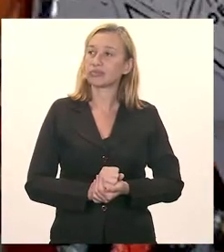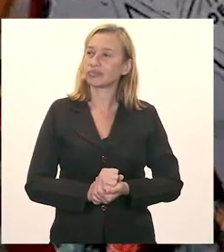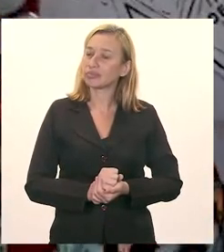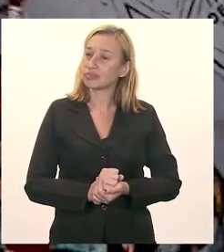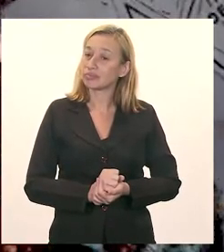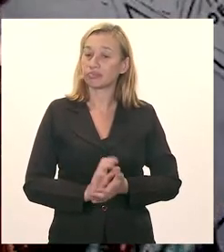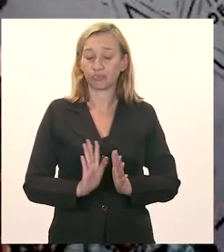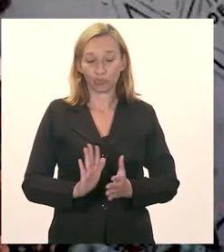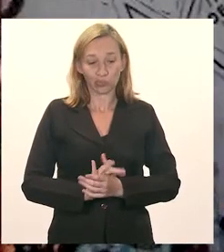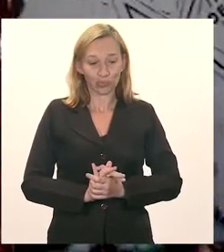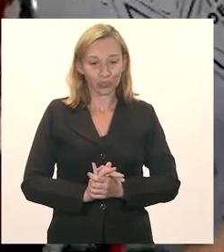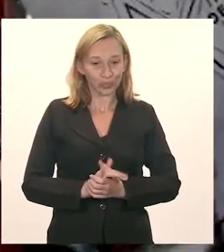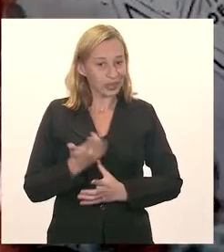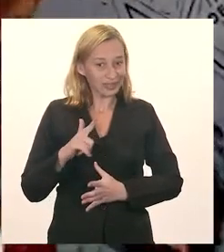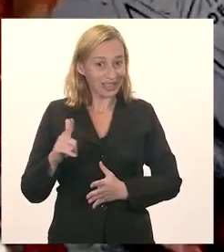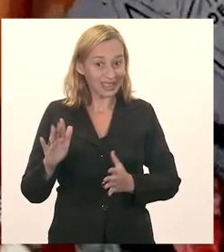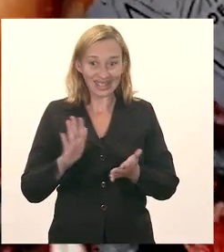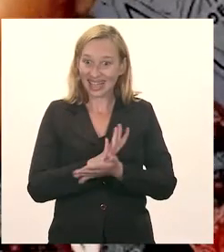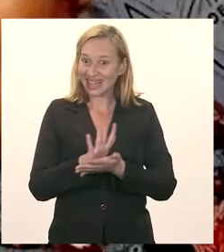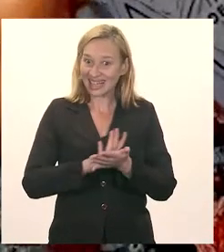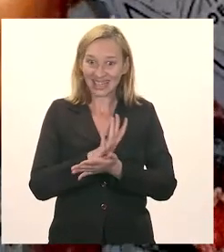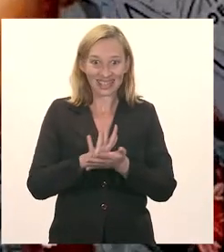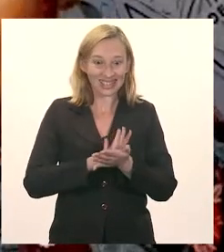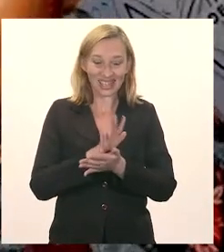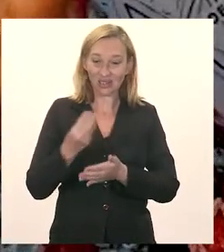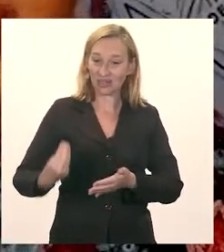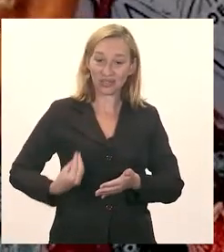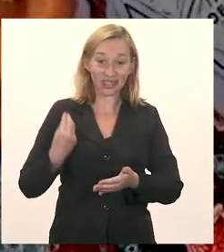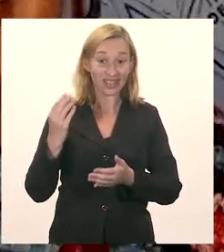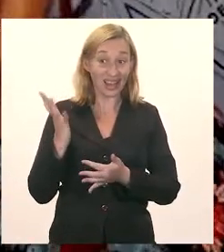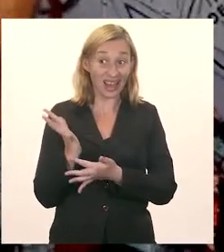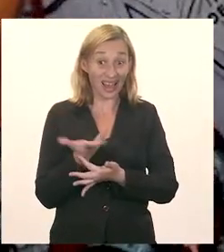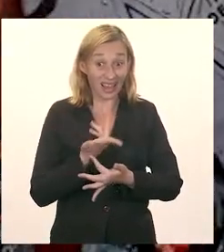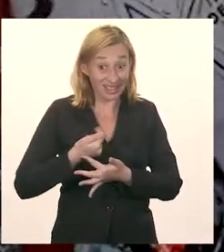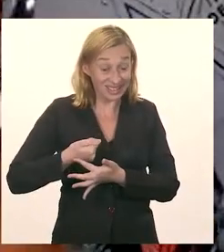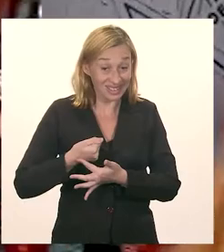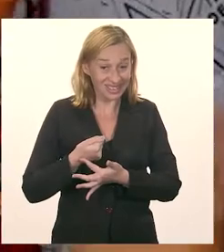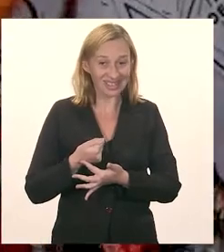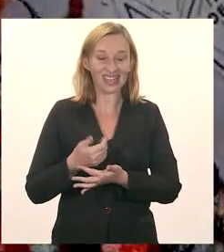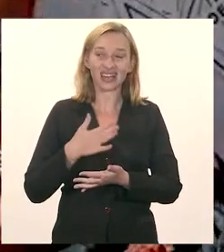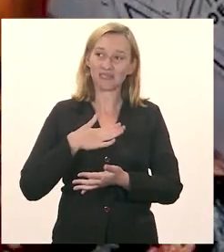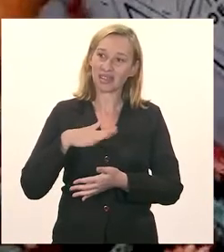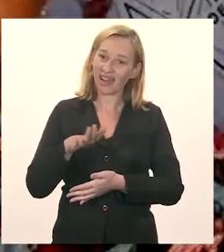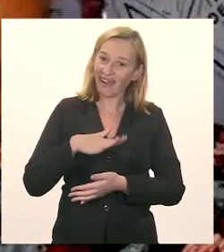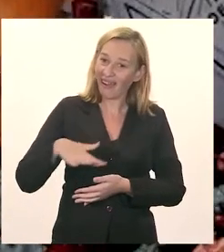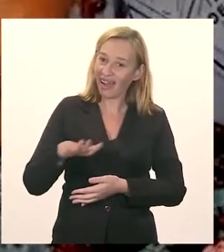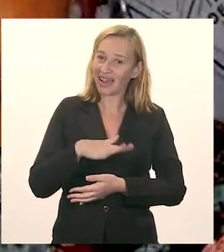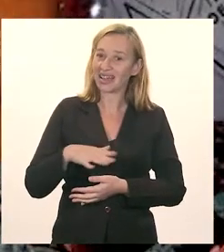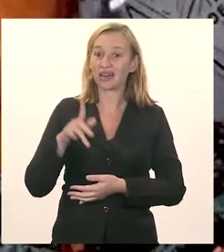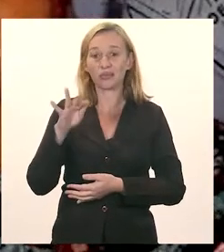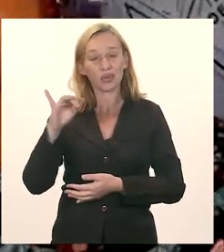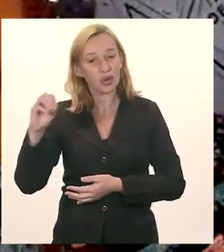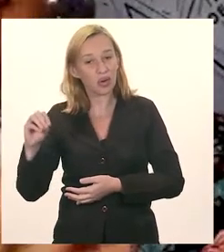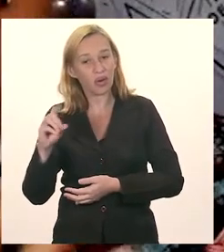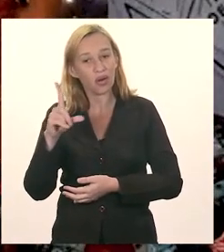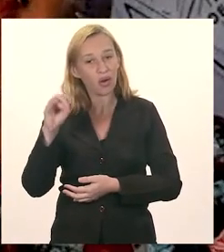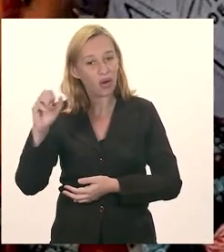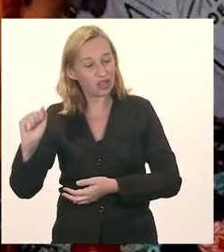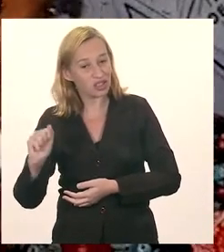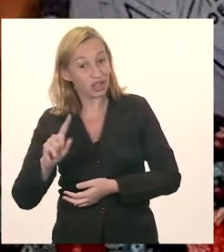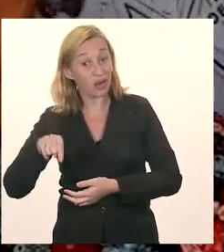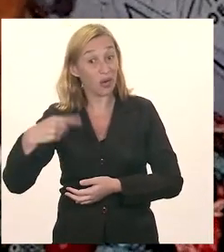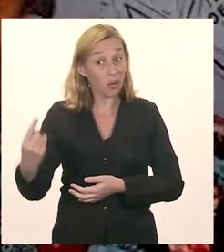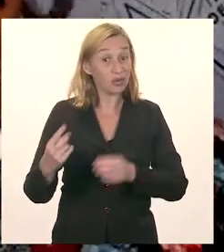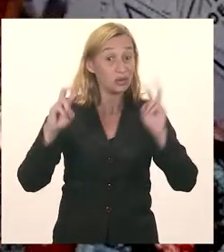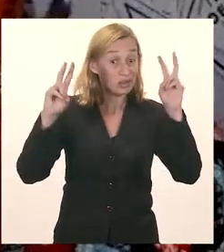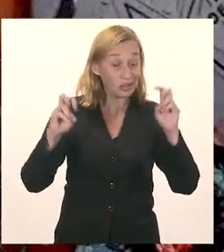Olha, não tem nada a ver com a vida artística, viu, gente? minha área, como eu falei, biológicas é